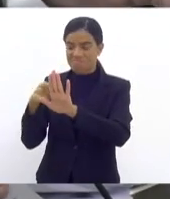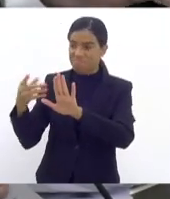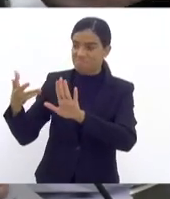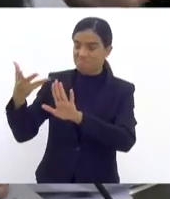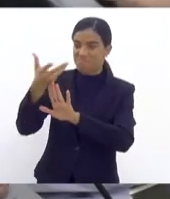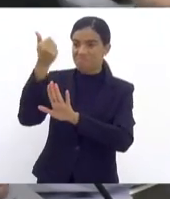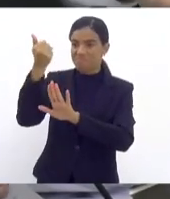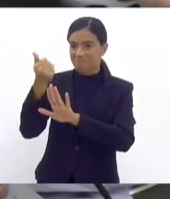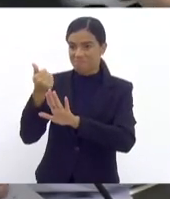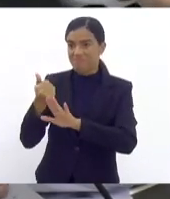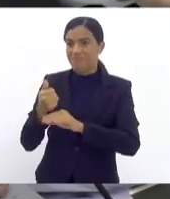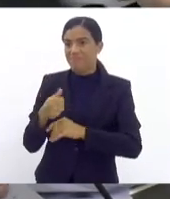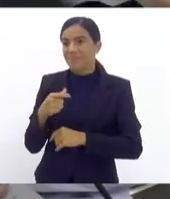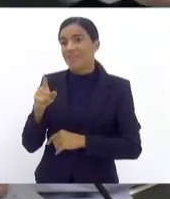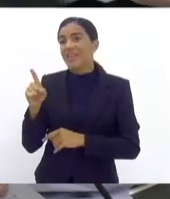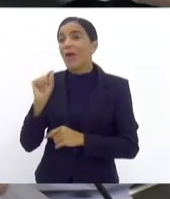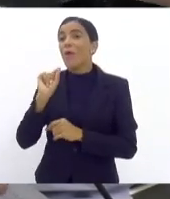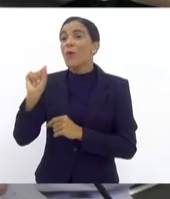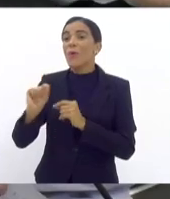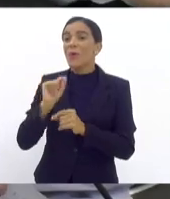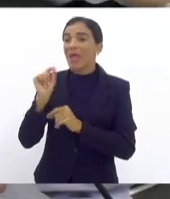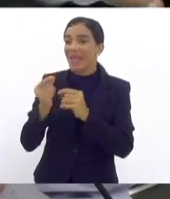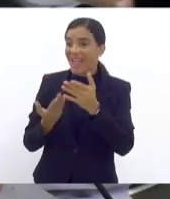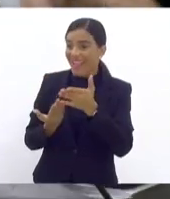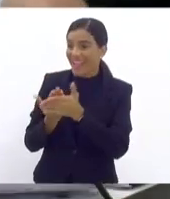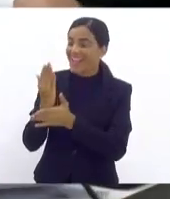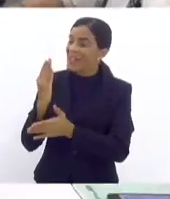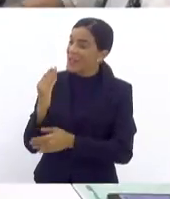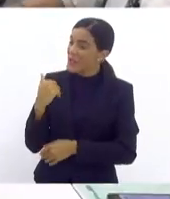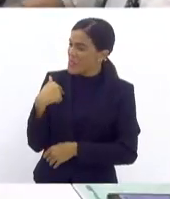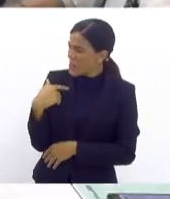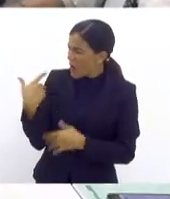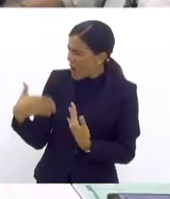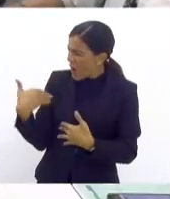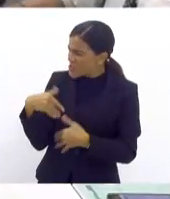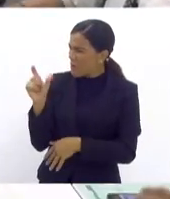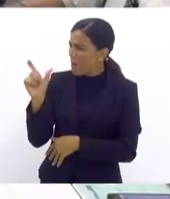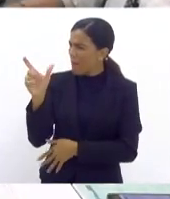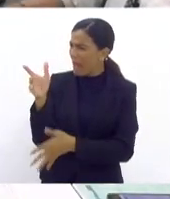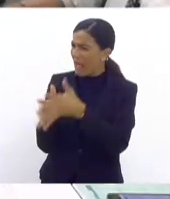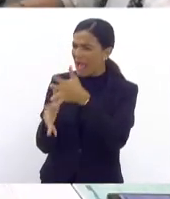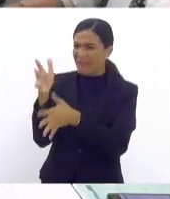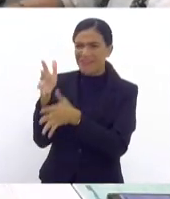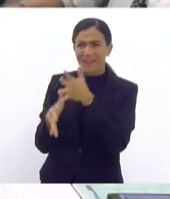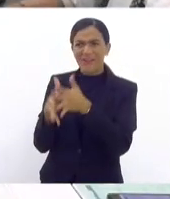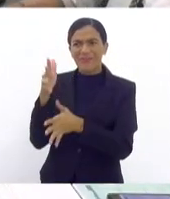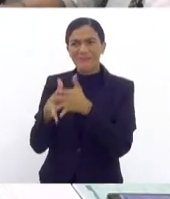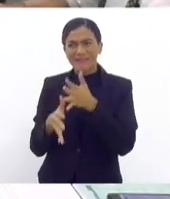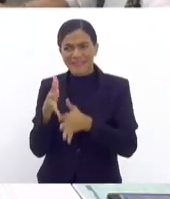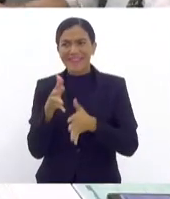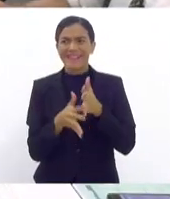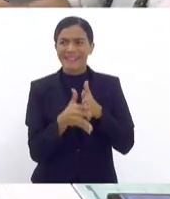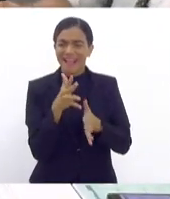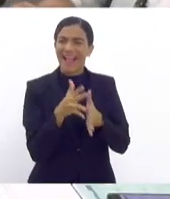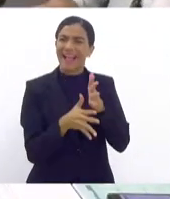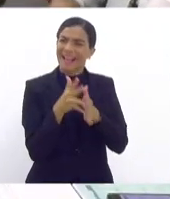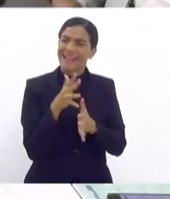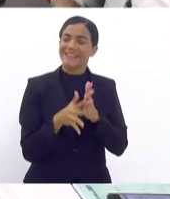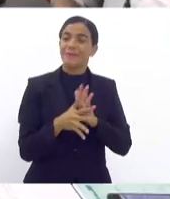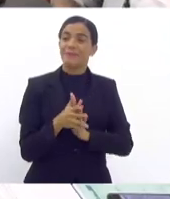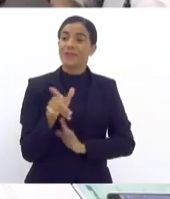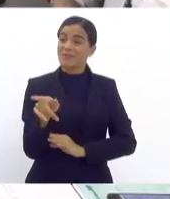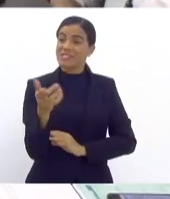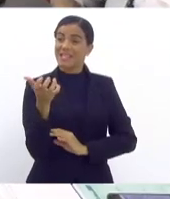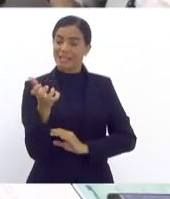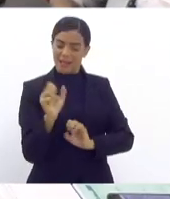alcançar aquilo que você queria, que era defender... Eu nem imaginava que eu usaria uma palavra tão complicada assim no meu raciocínio. Aquilo que você